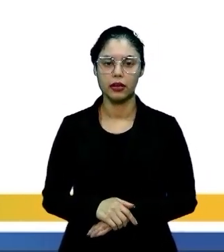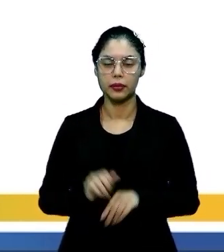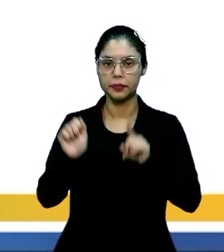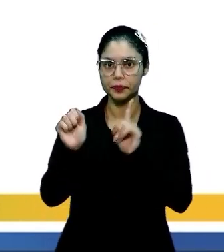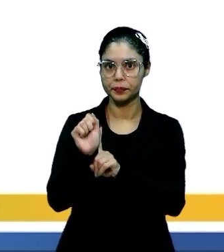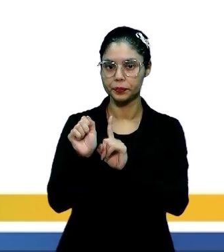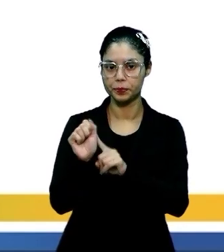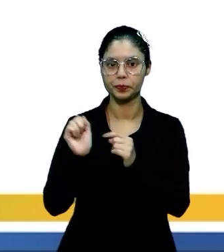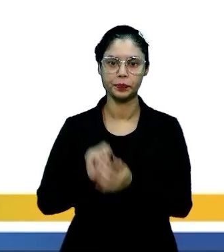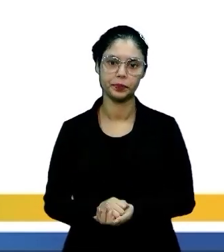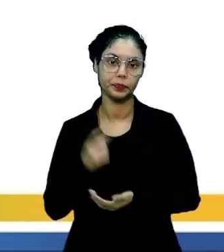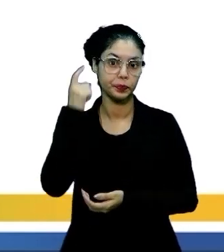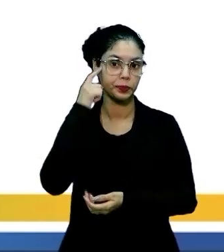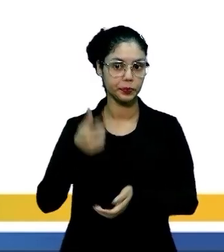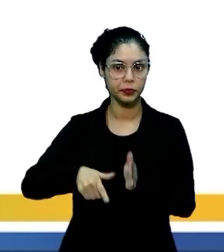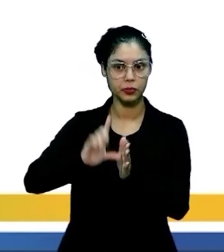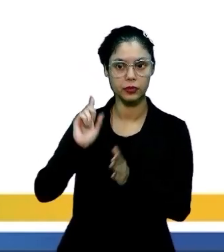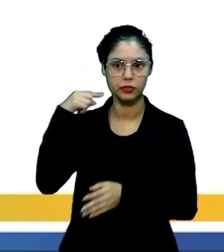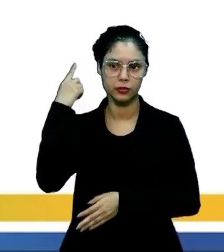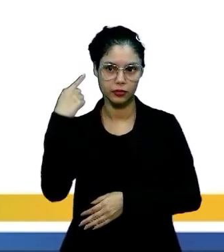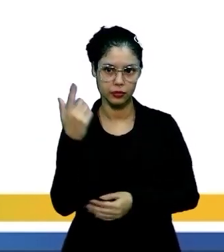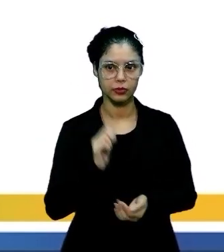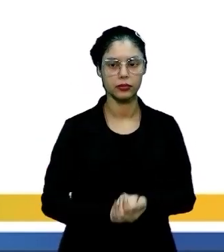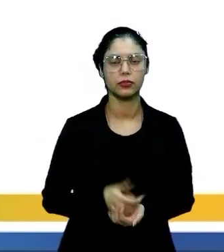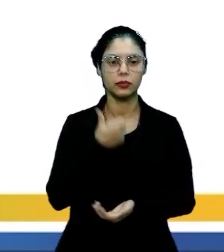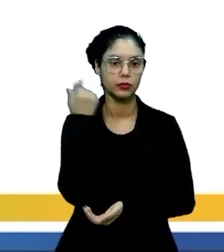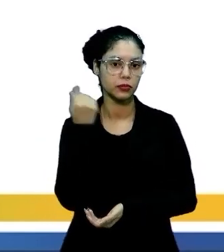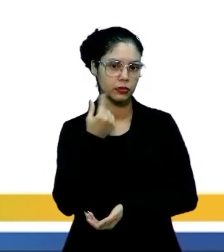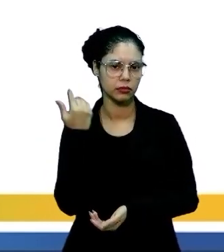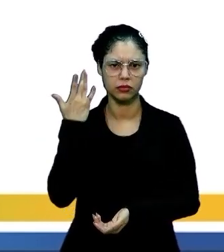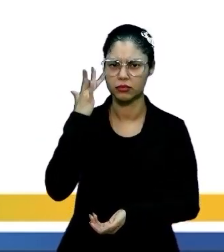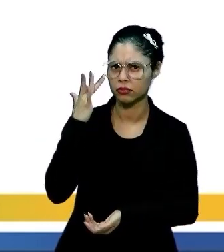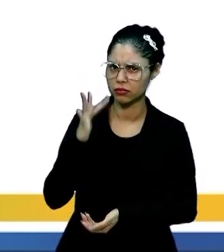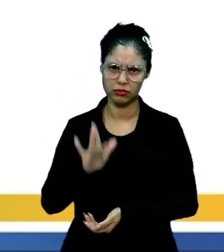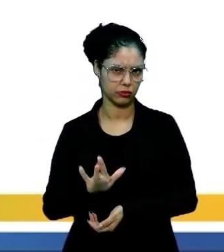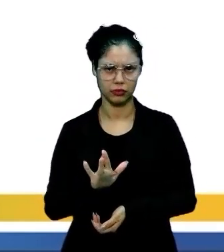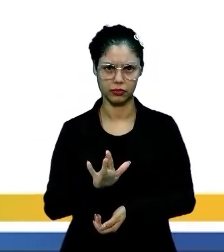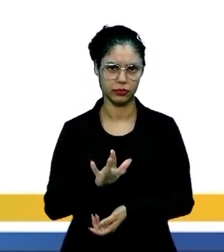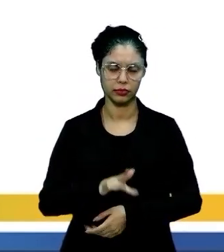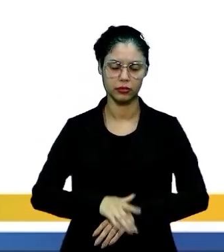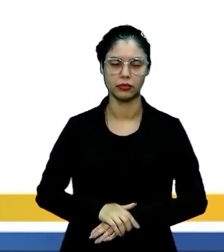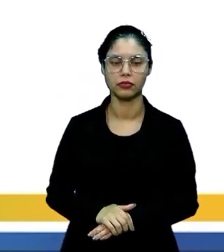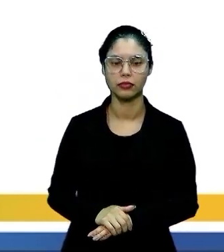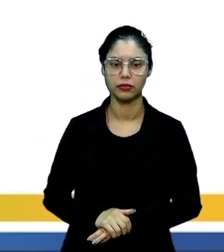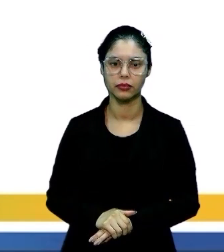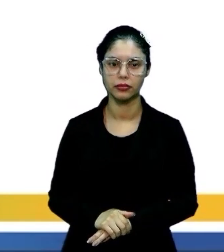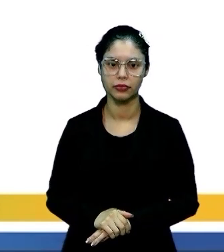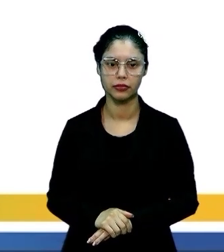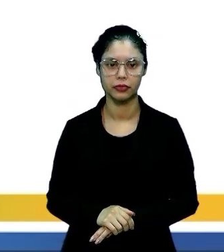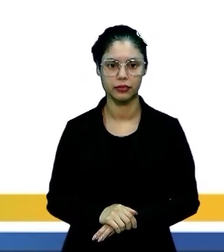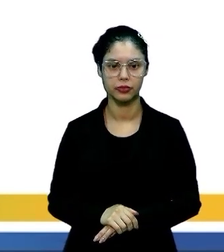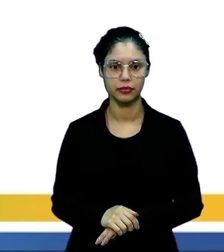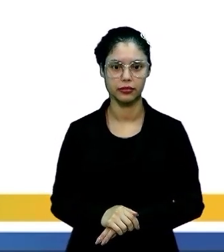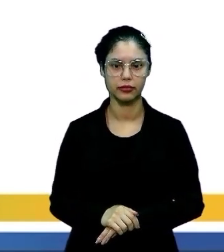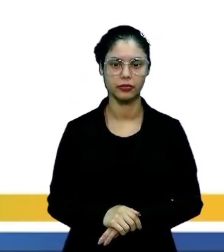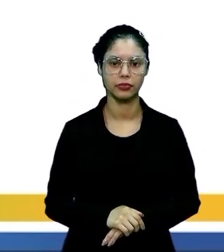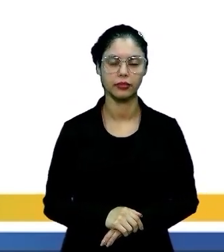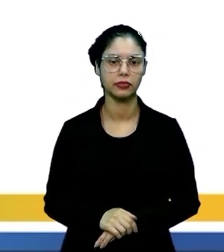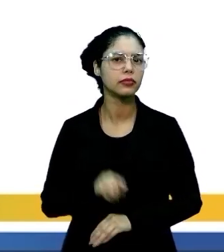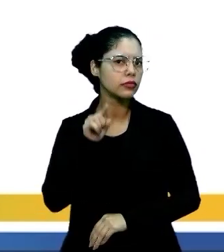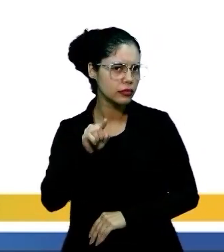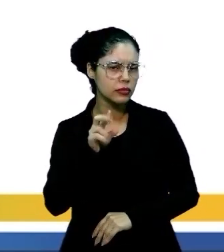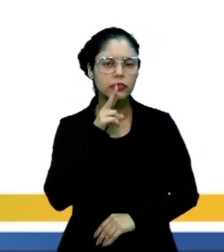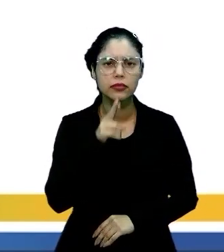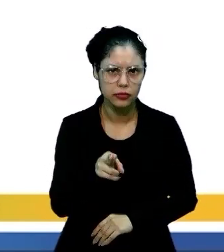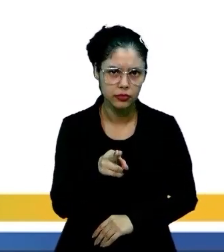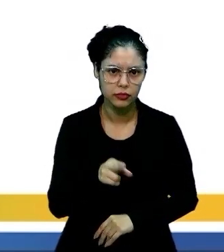A, John pensa que sua ex-namorada é maluca e que Garfield não sabe disso. Será que seria essa a